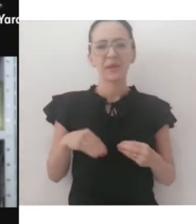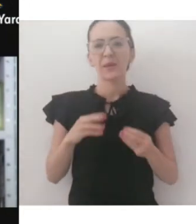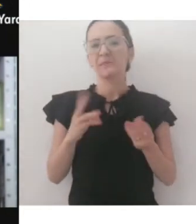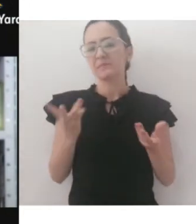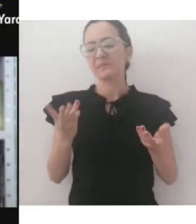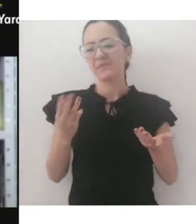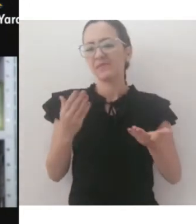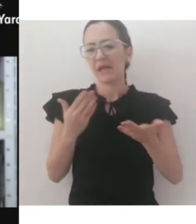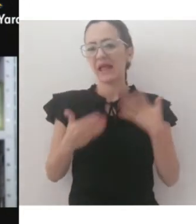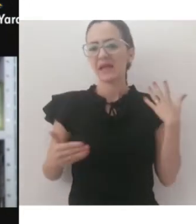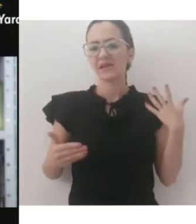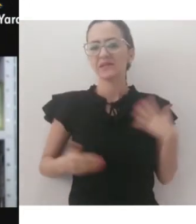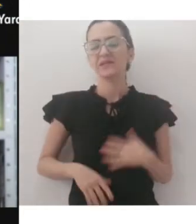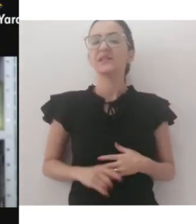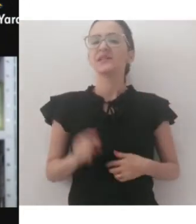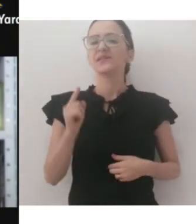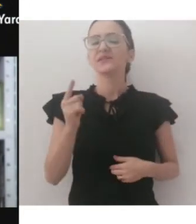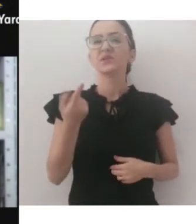escapasse das mãos,